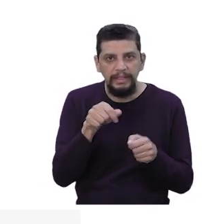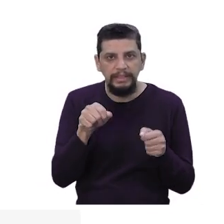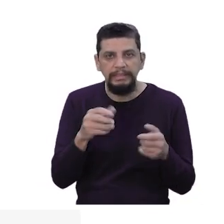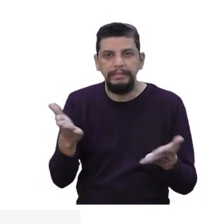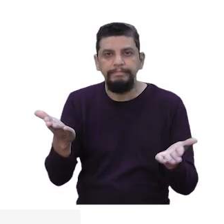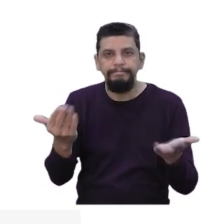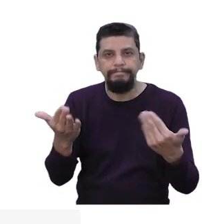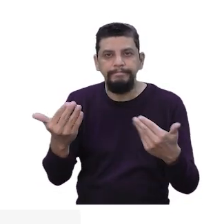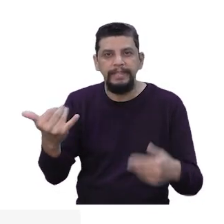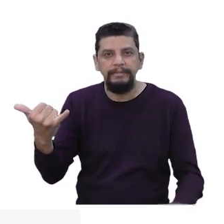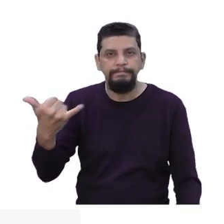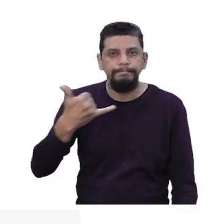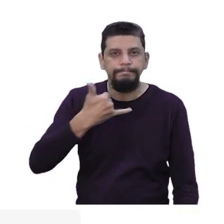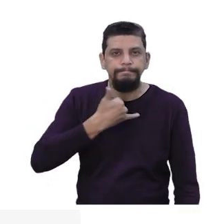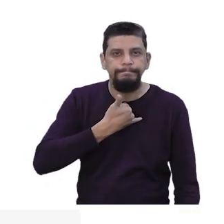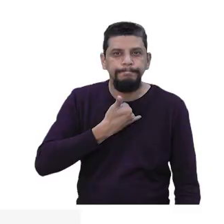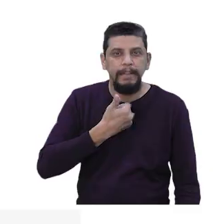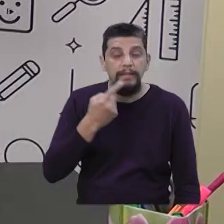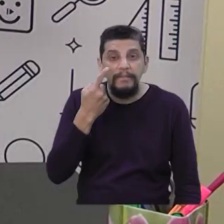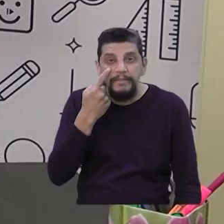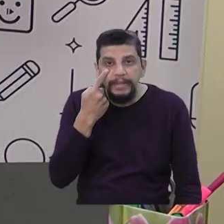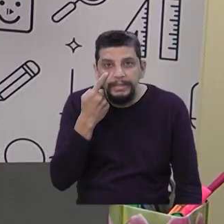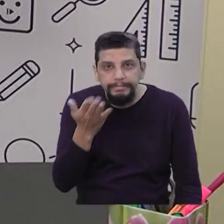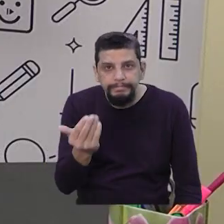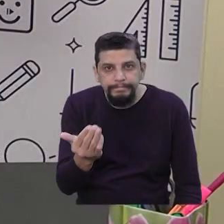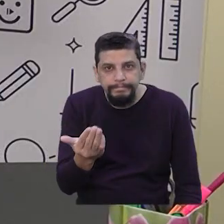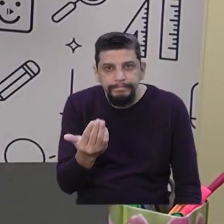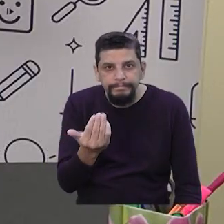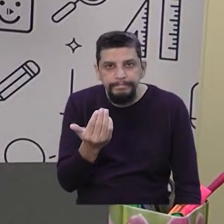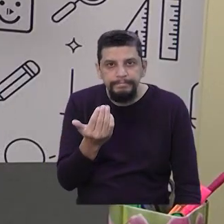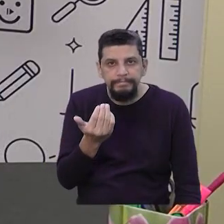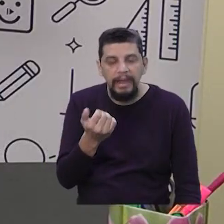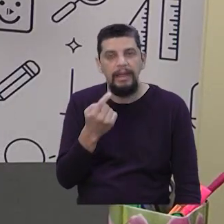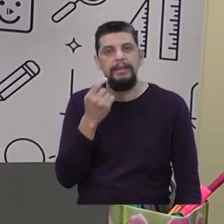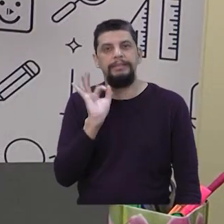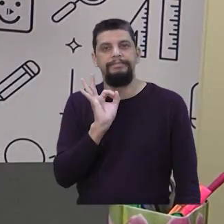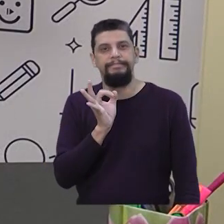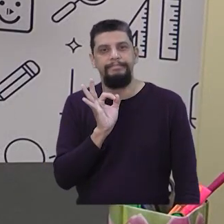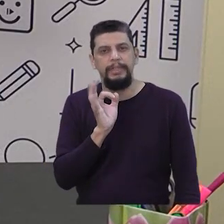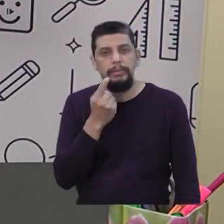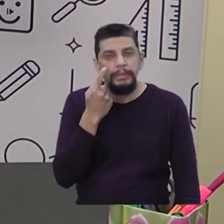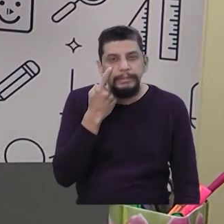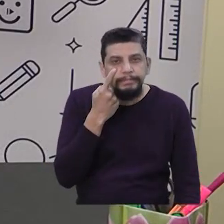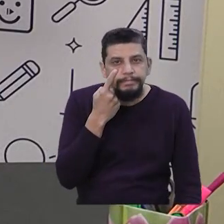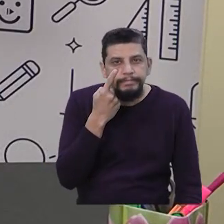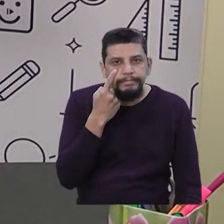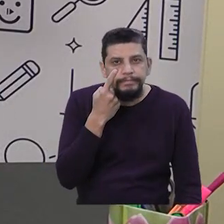vocês falem bem alto para eu escutar. O que que é?